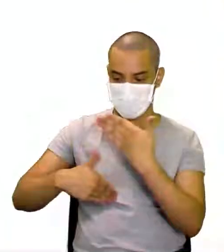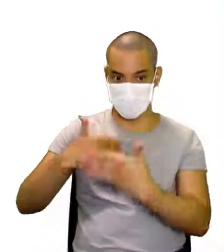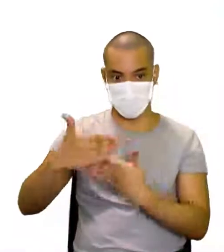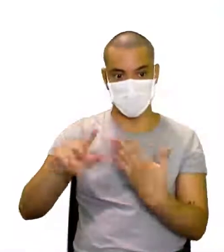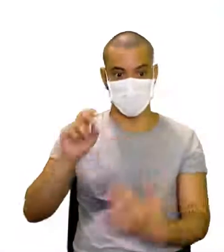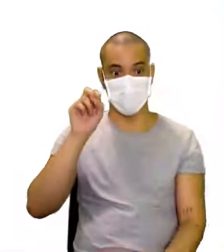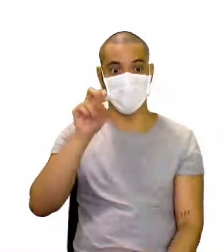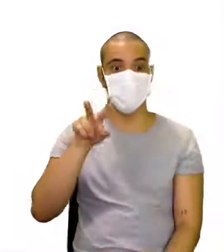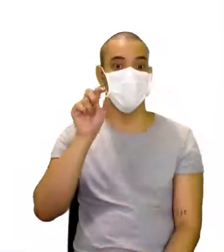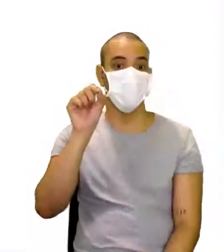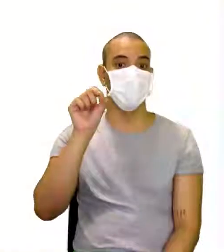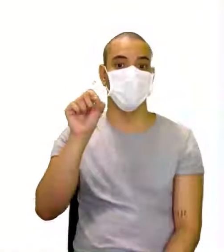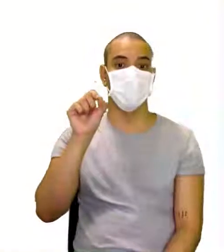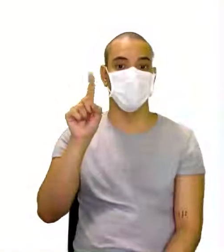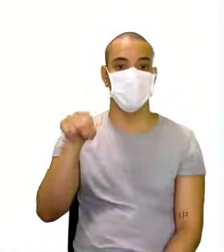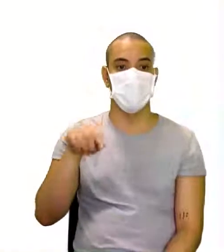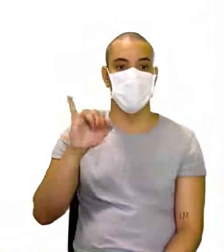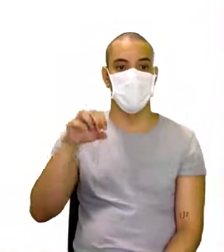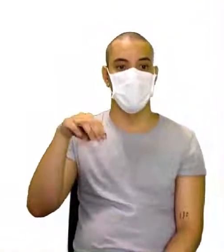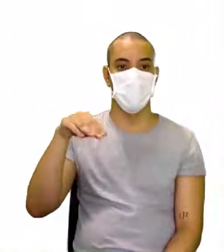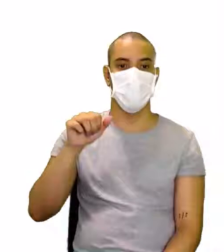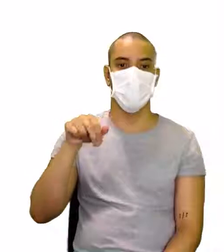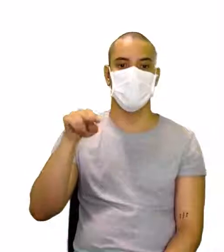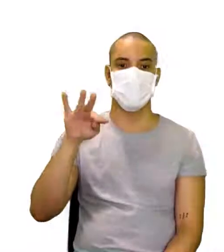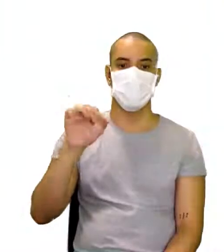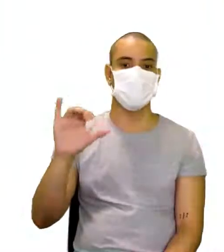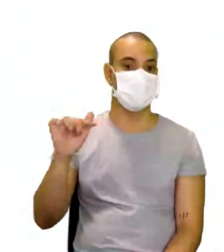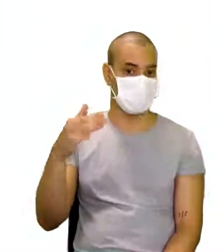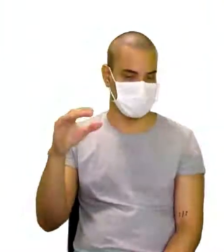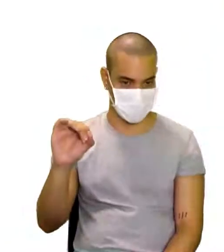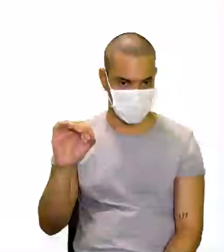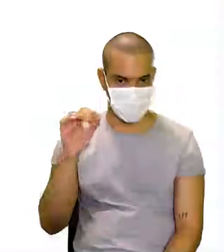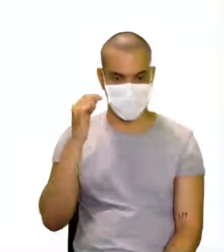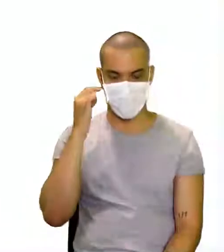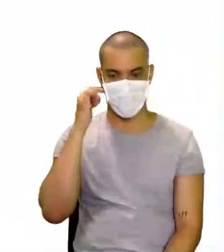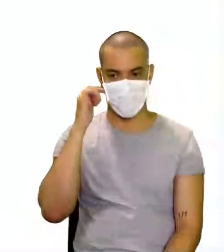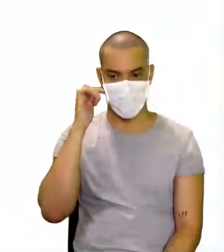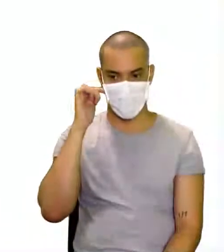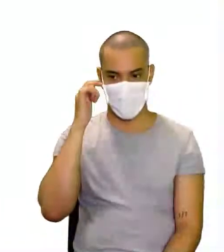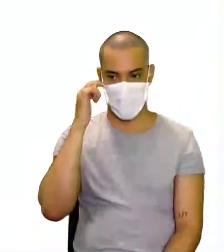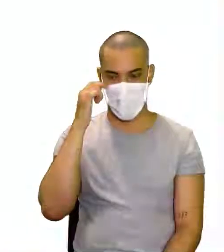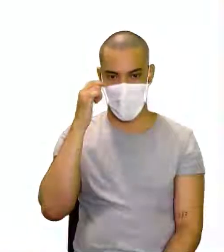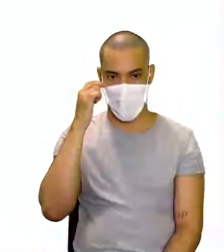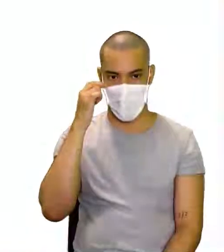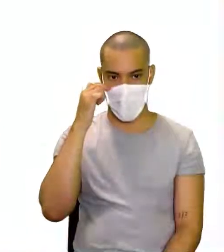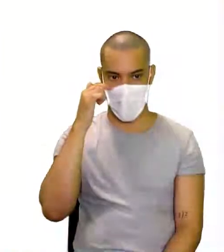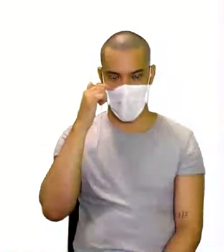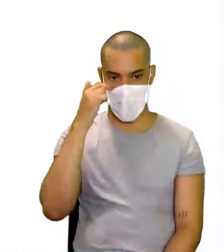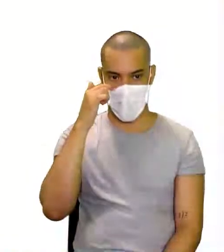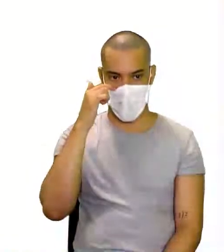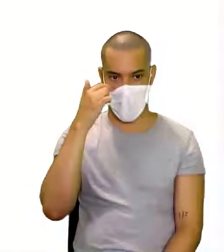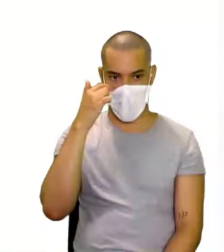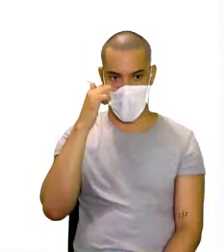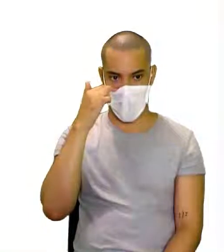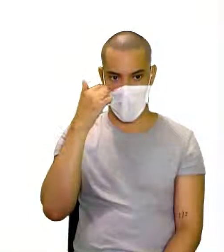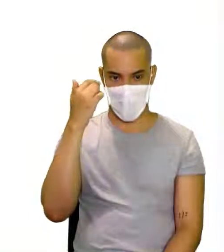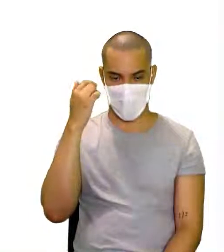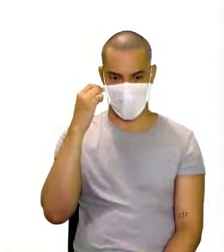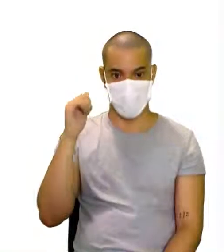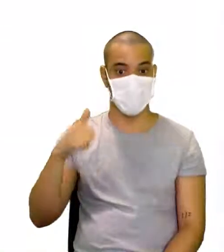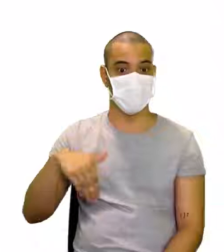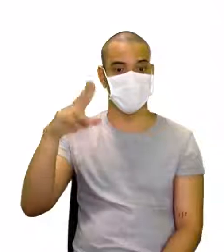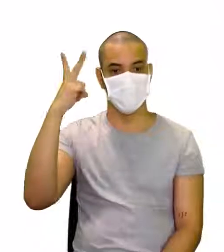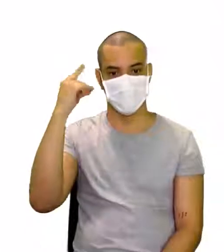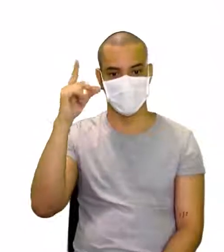vimos, é chamado de imantação. O ímã natural mais comum é a magnetita, pedra